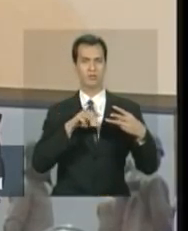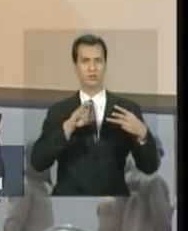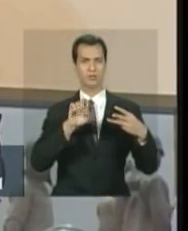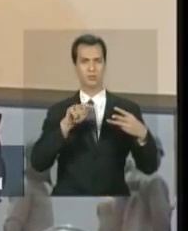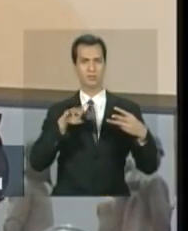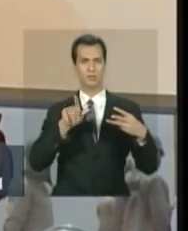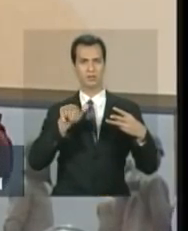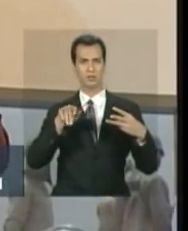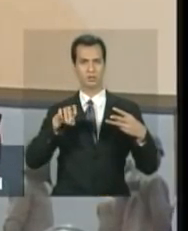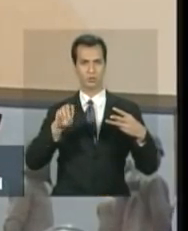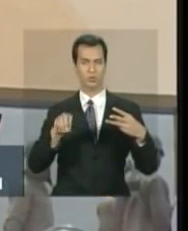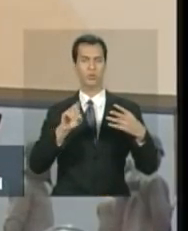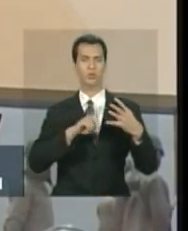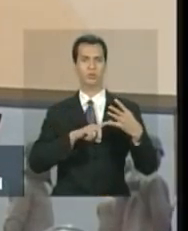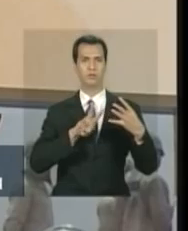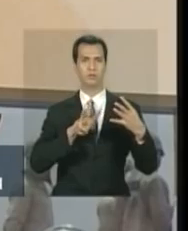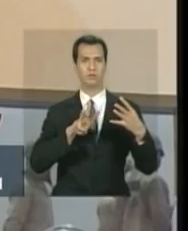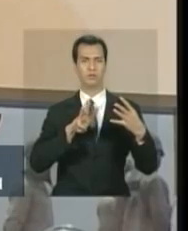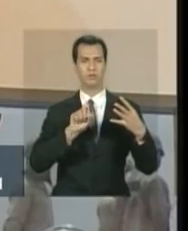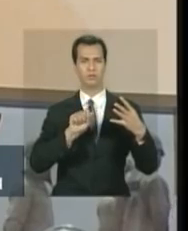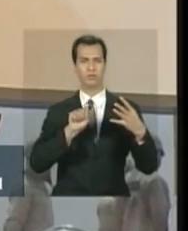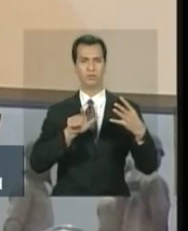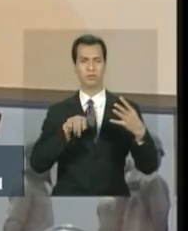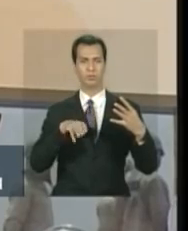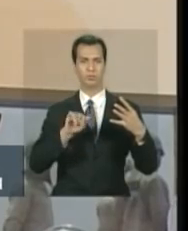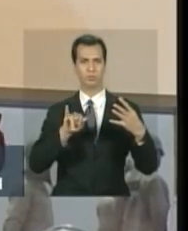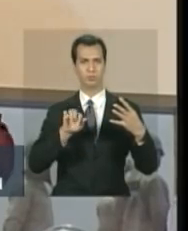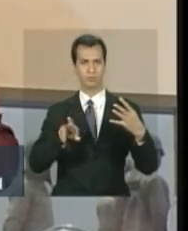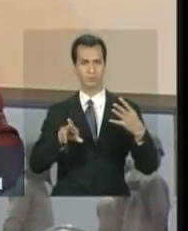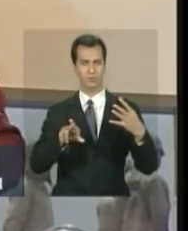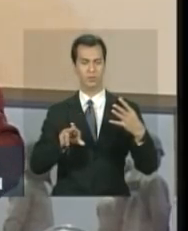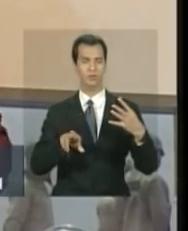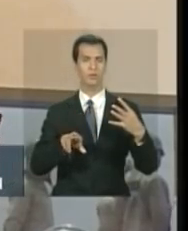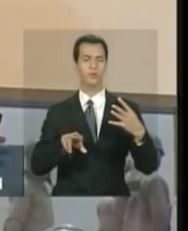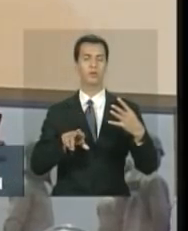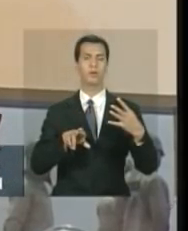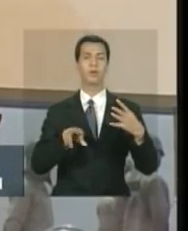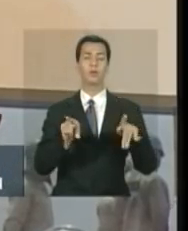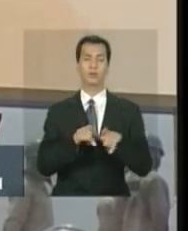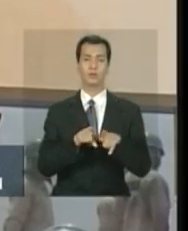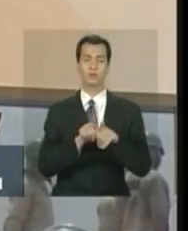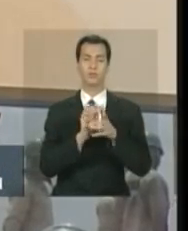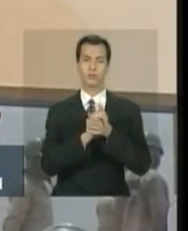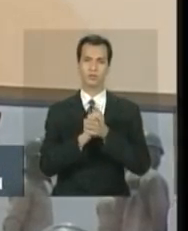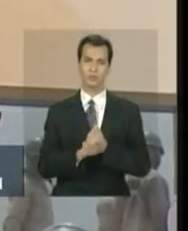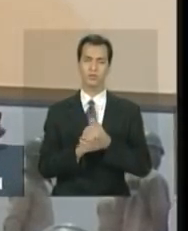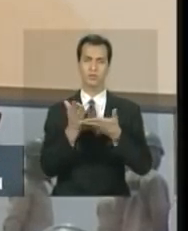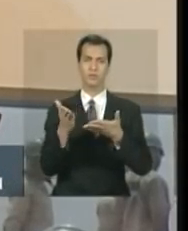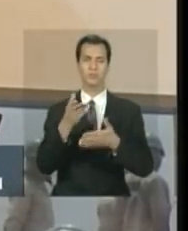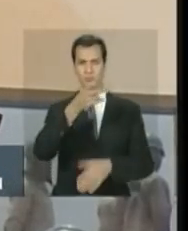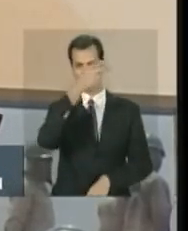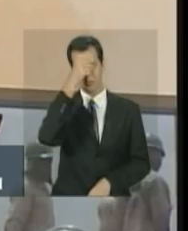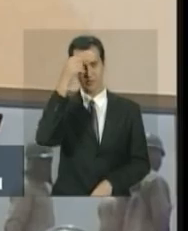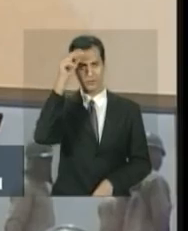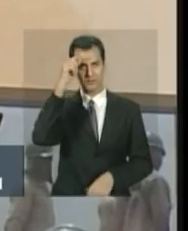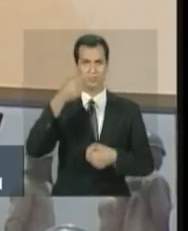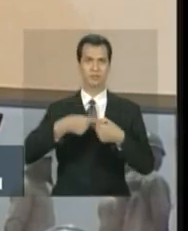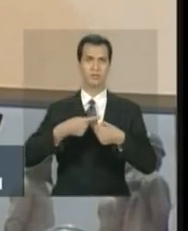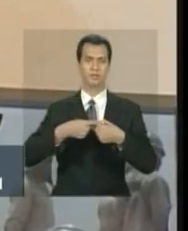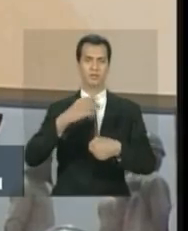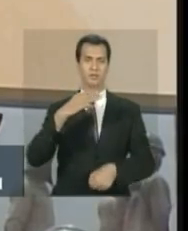Valmir Assunção. E agora eu vou dirigir um cumprimento especial. ao nosso prefeito aqui de